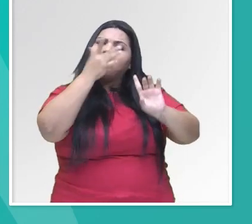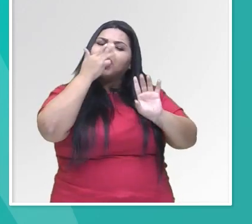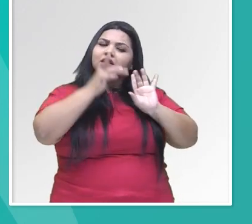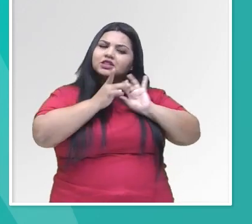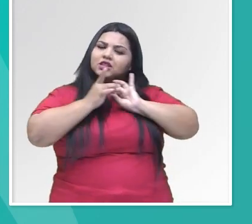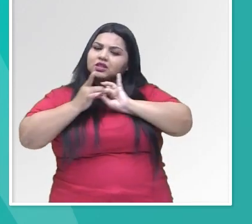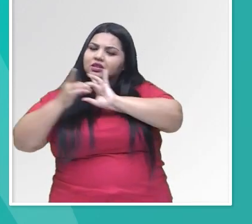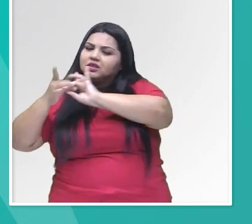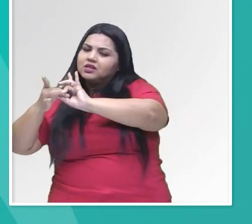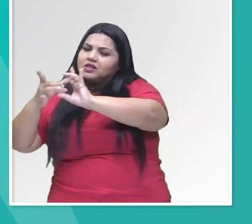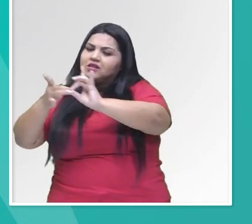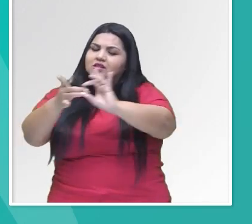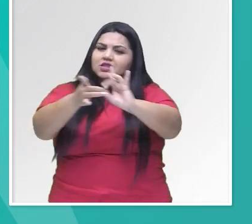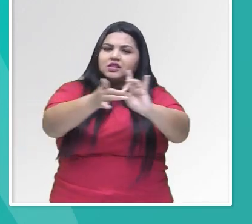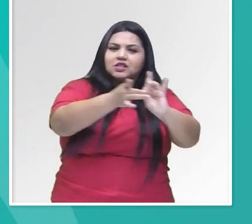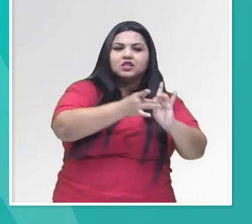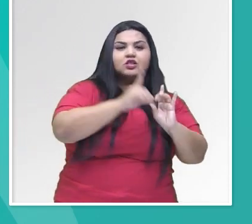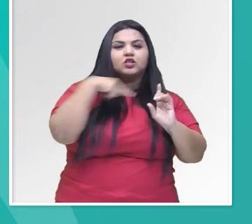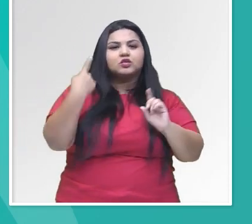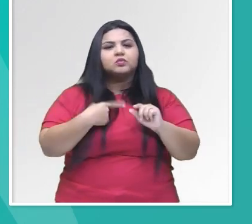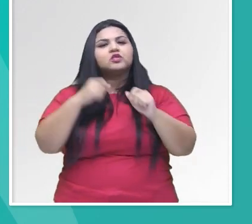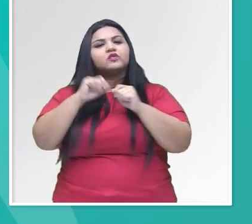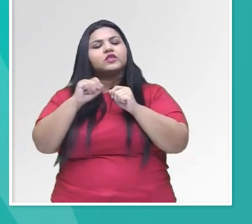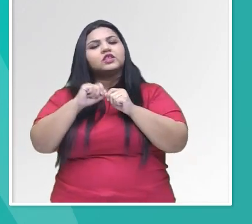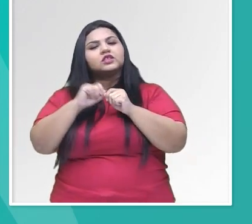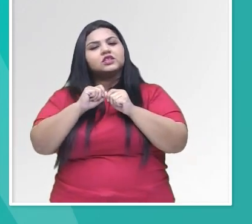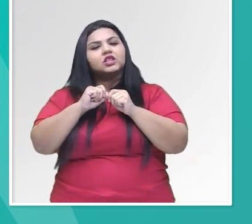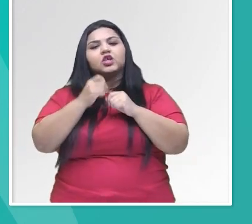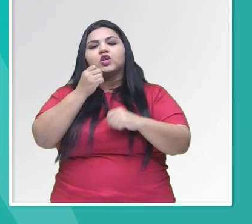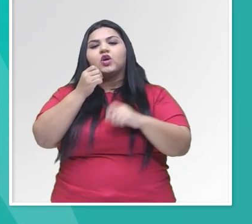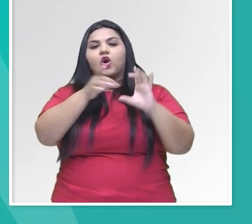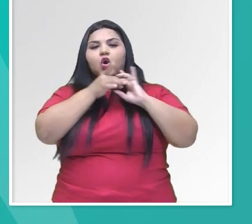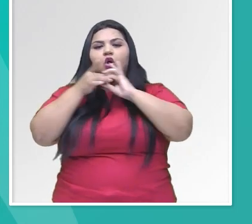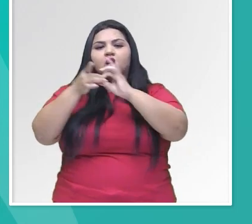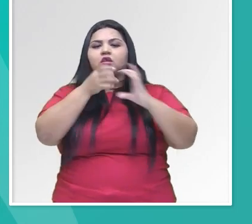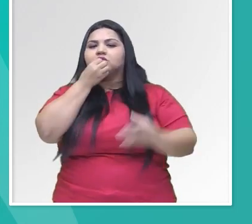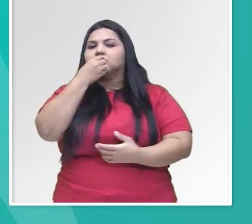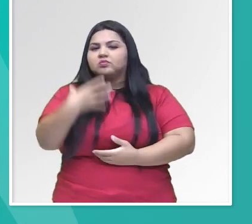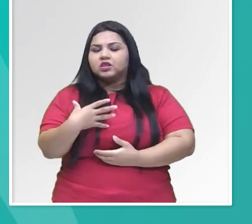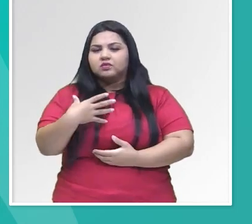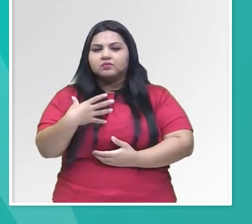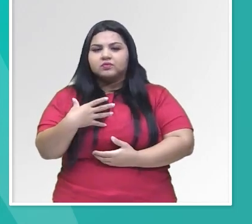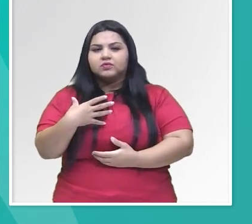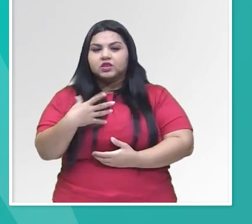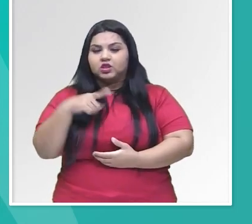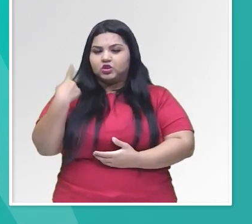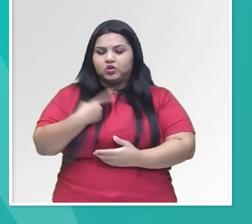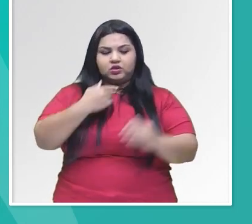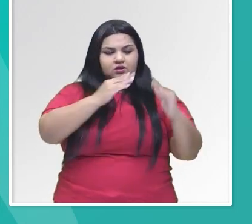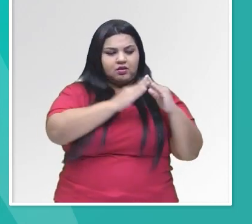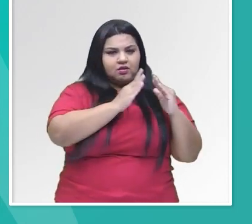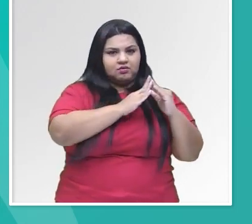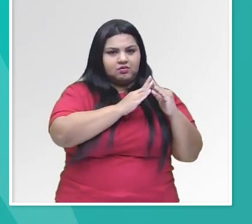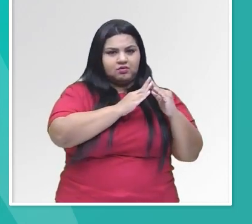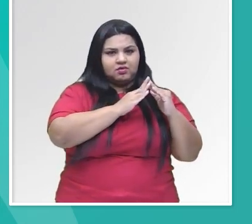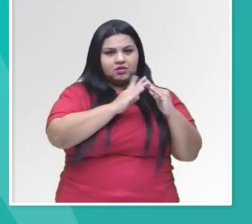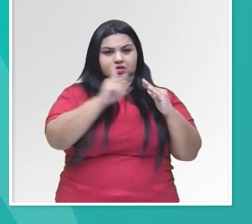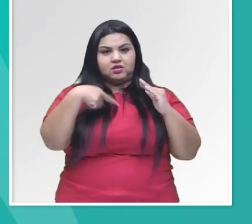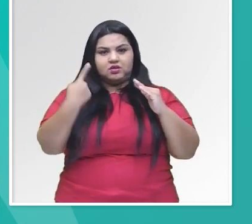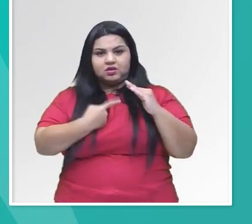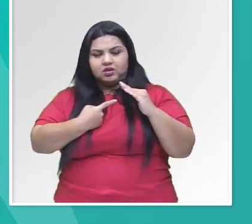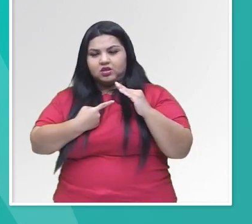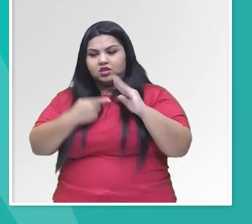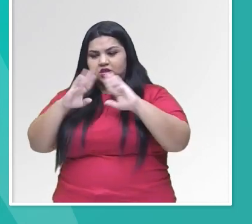vamos fazer a corrente da gentileza. Aonde, professora? Na nossa casa, na